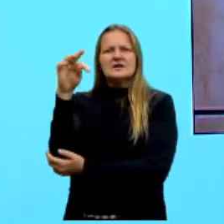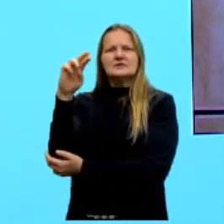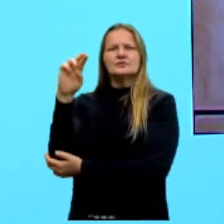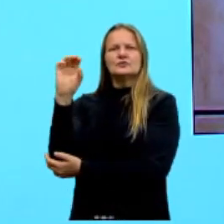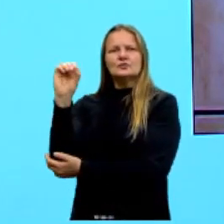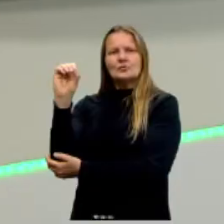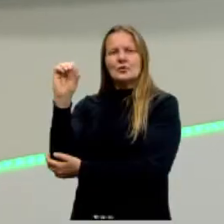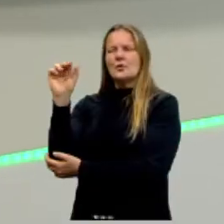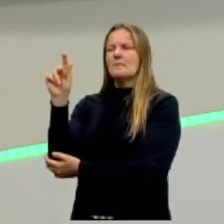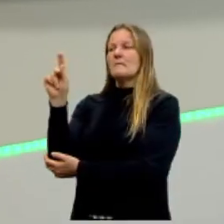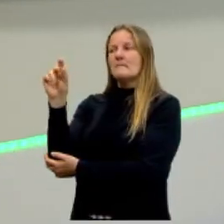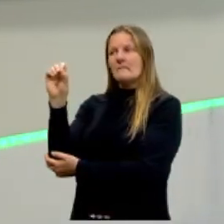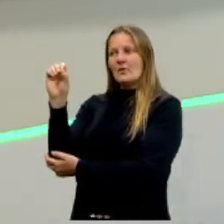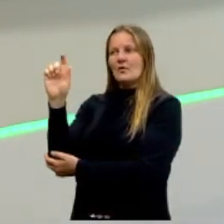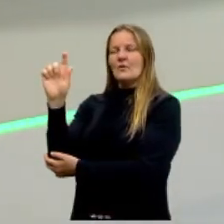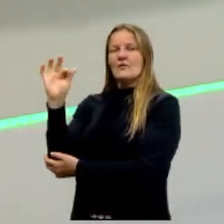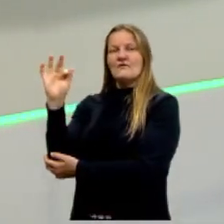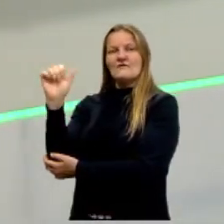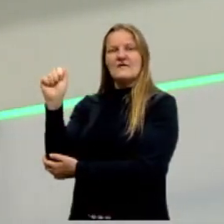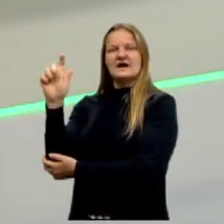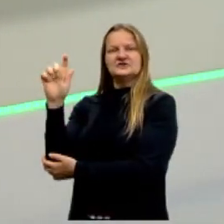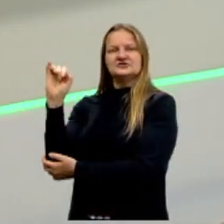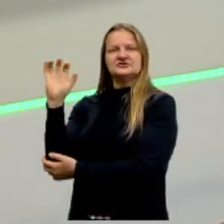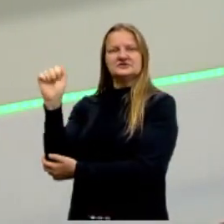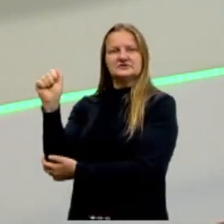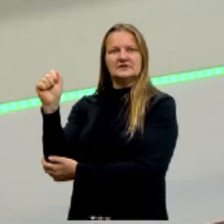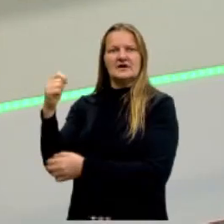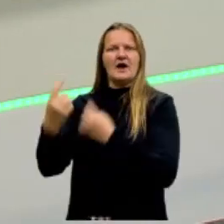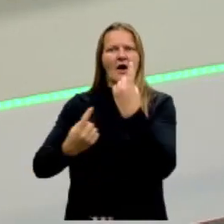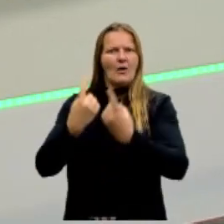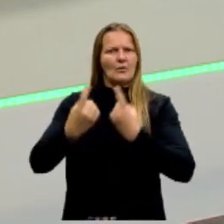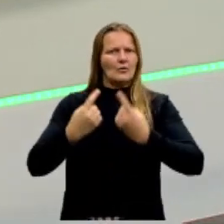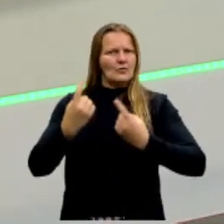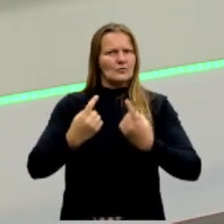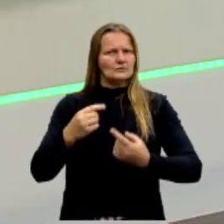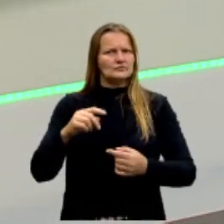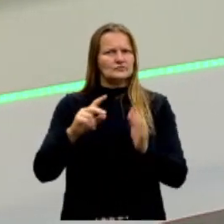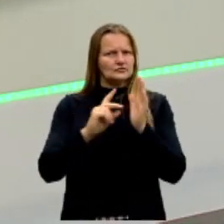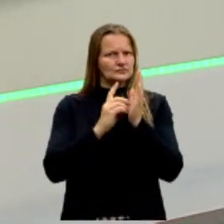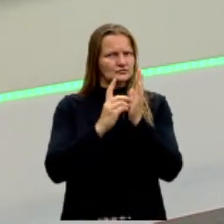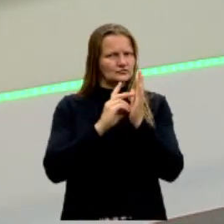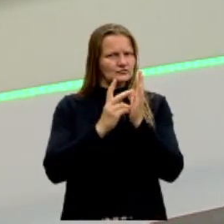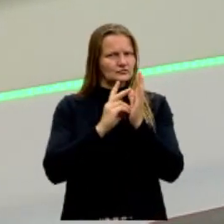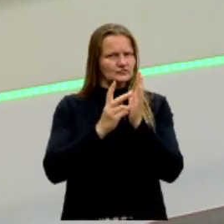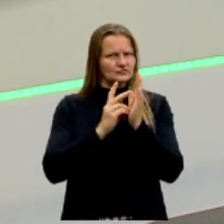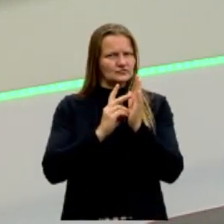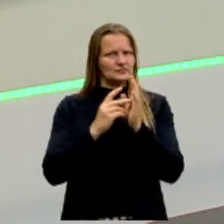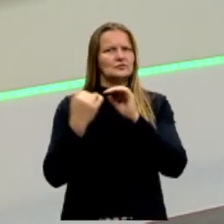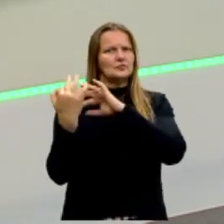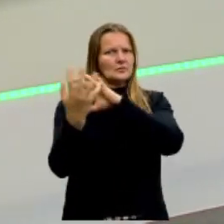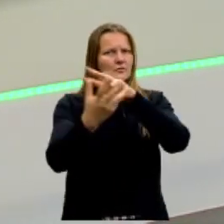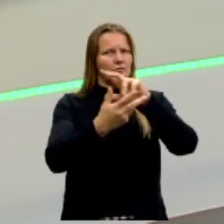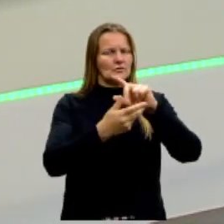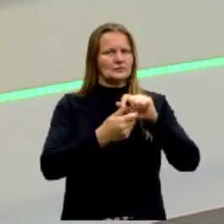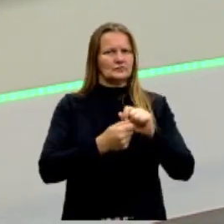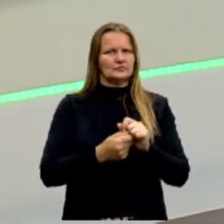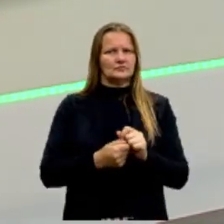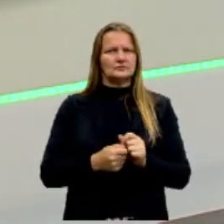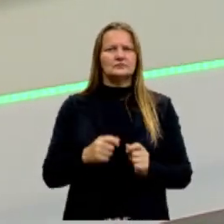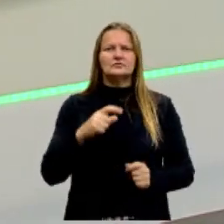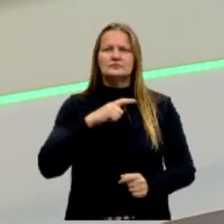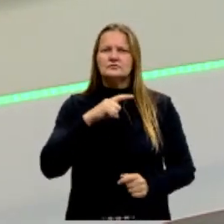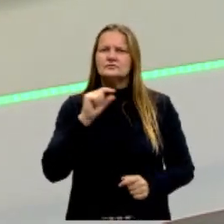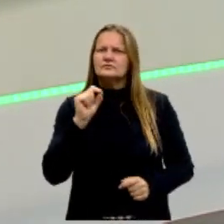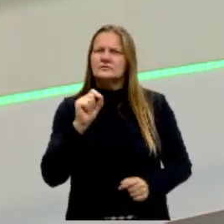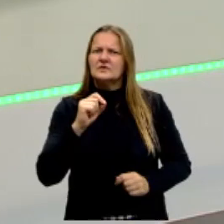como você sabem os índios não aqui no Brasil e em alguns outros lugares deste mundo